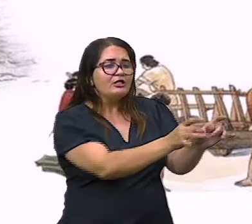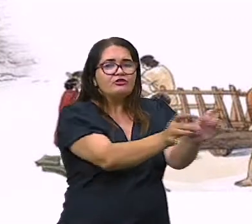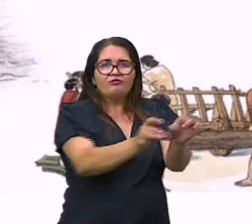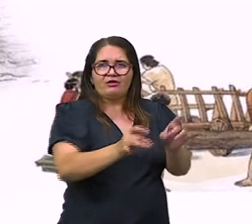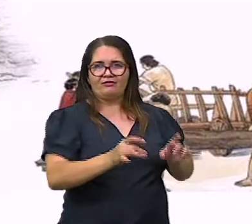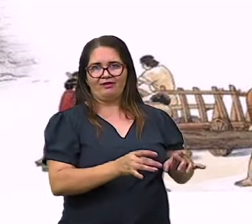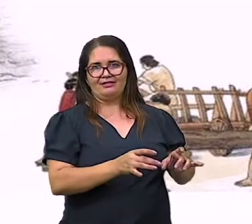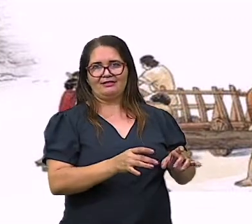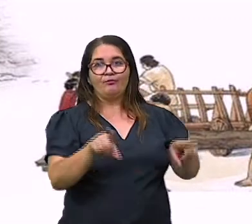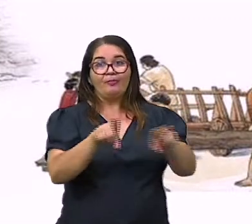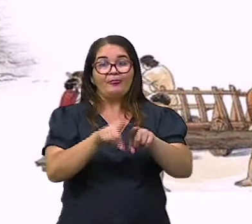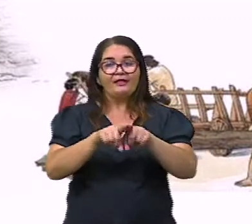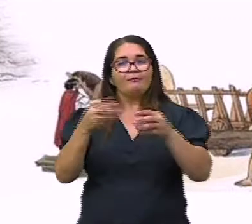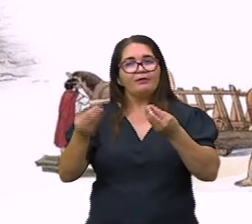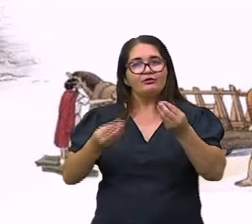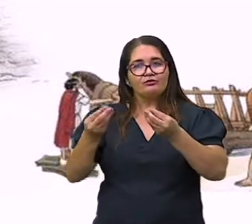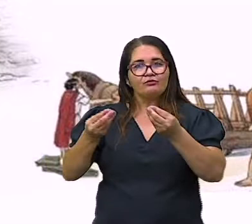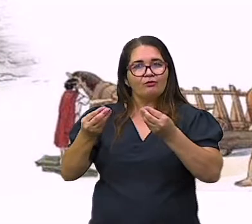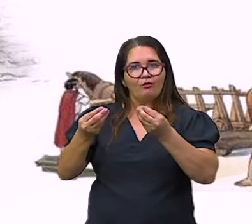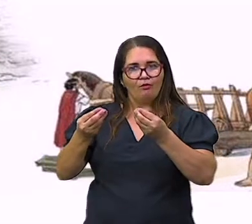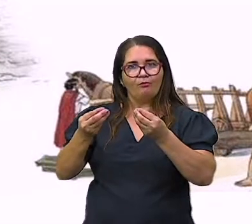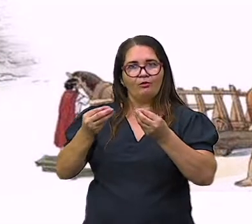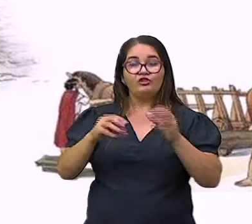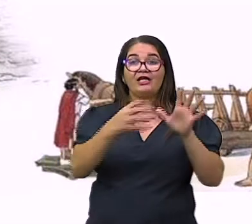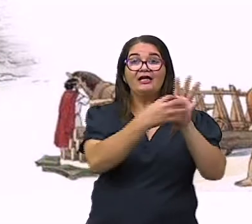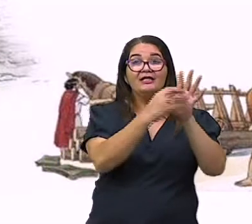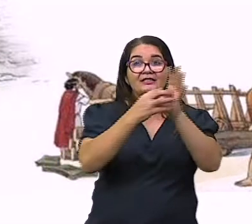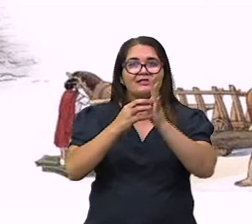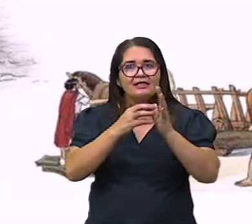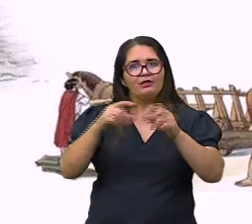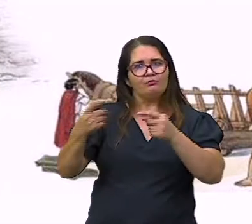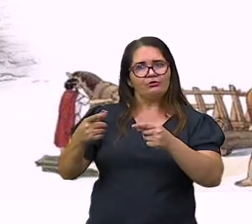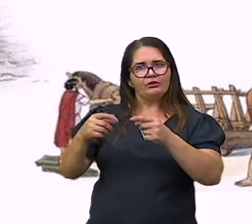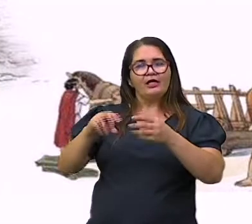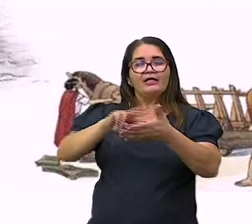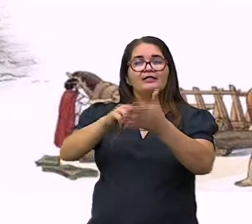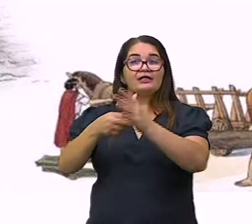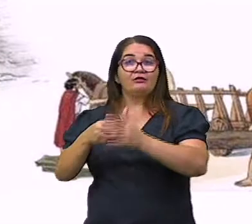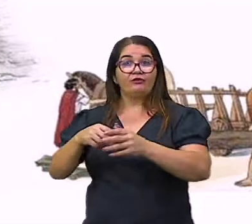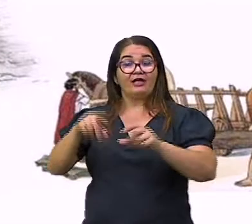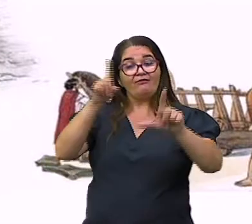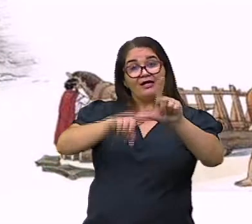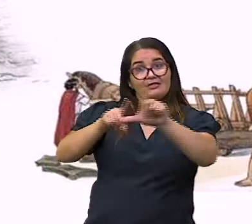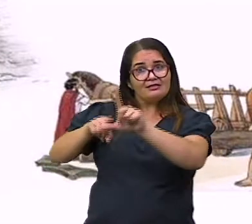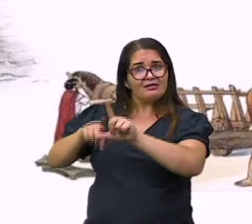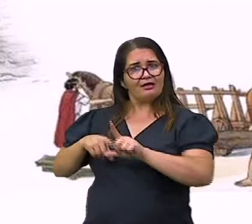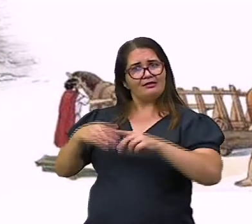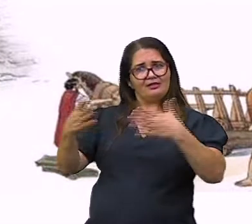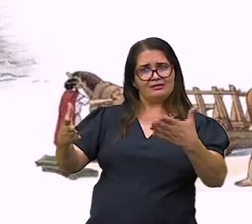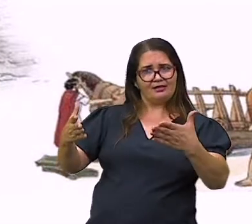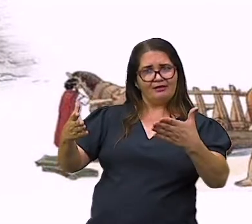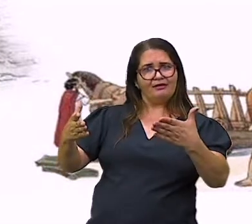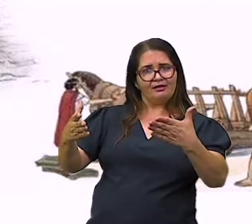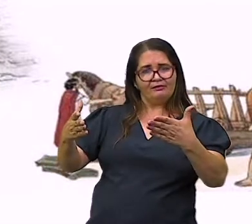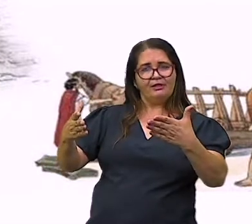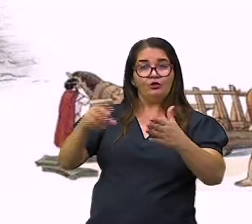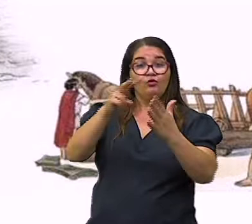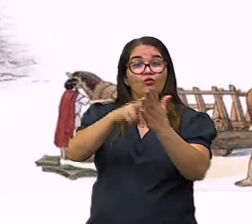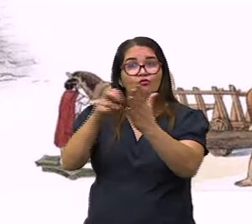representavam sílabas, chamada de linear B. Então, aqui nós vamos acrescentar